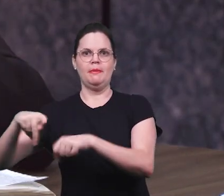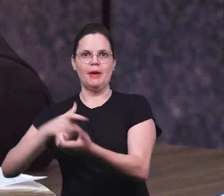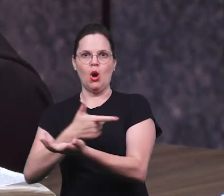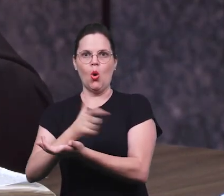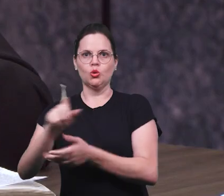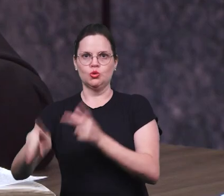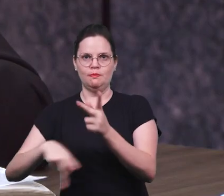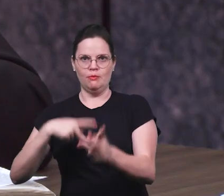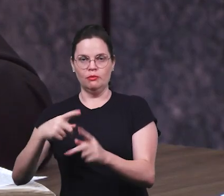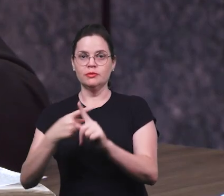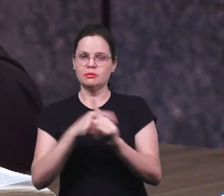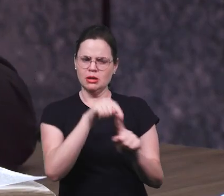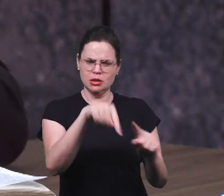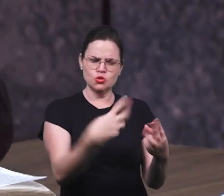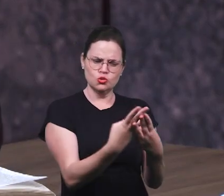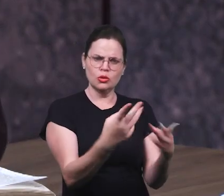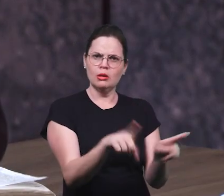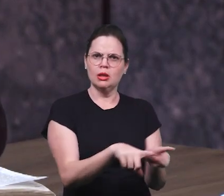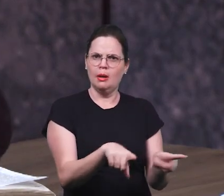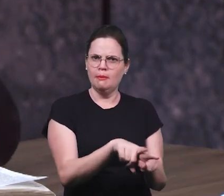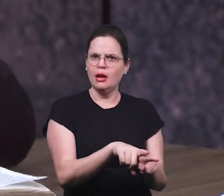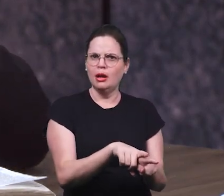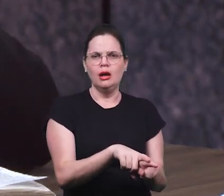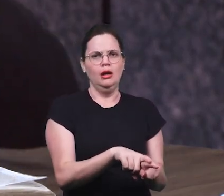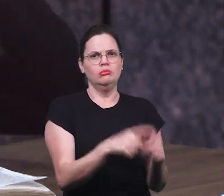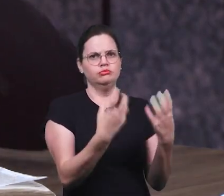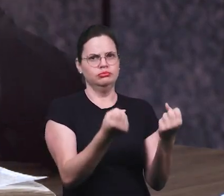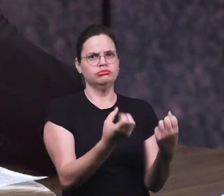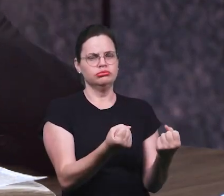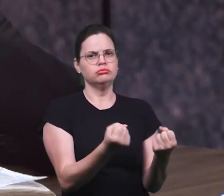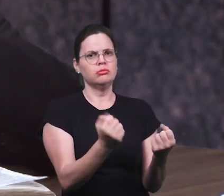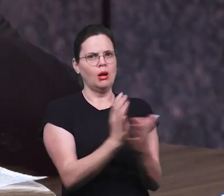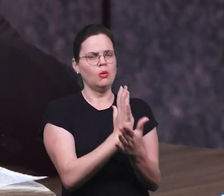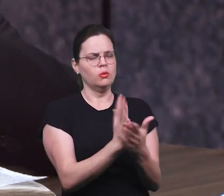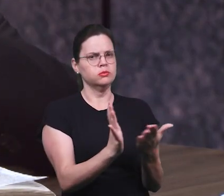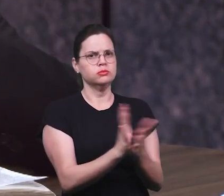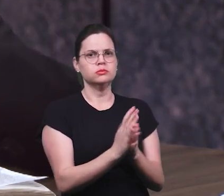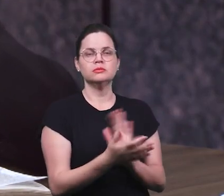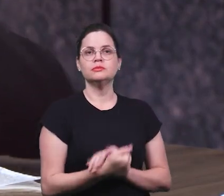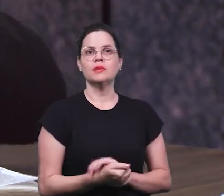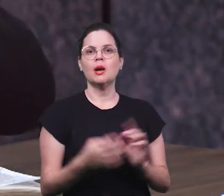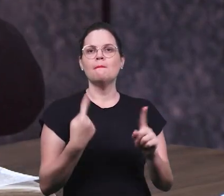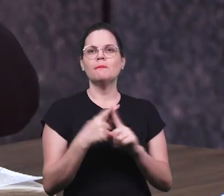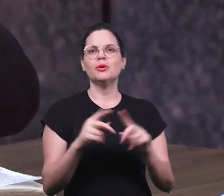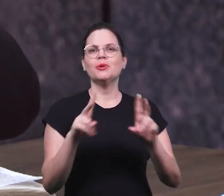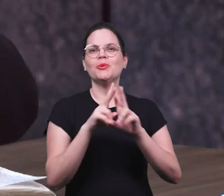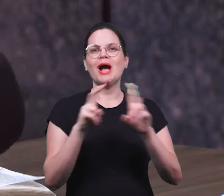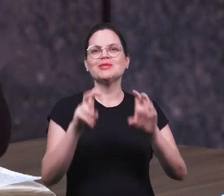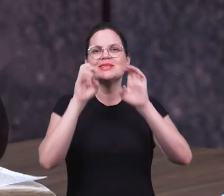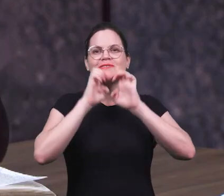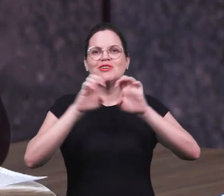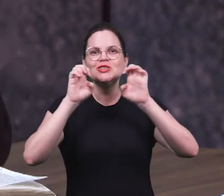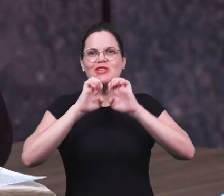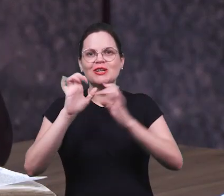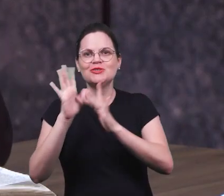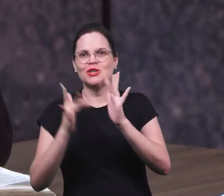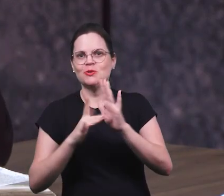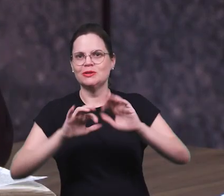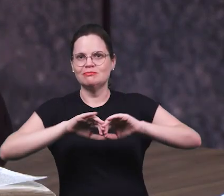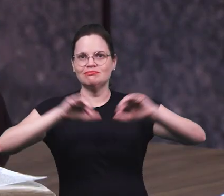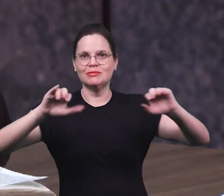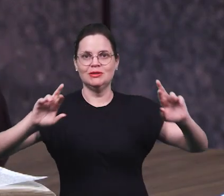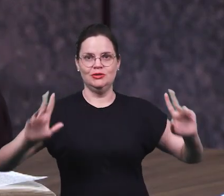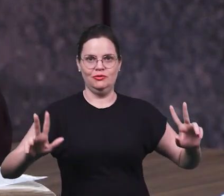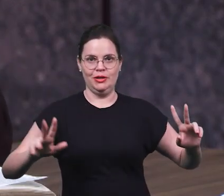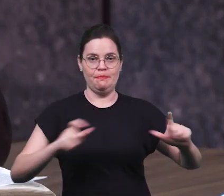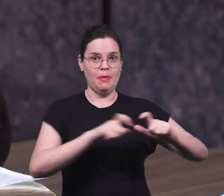os judeus que se convertiam, aliás, a divisão dos judeus com relação ao evangelho era da seguinte maneira: a grande